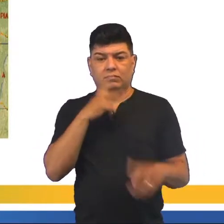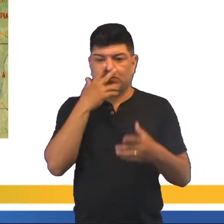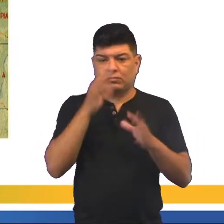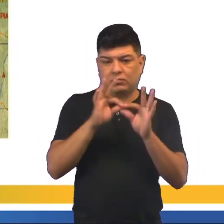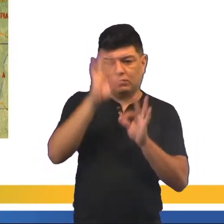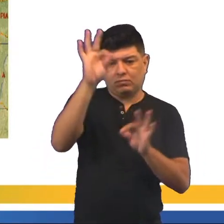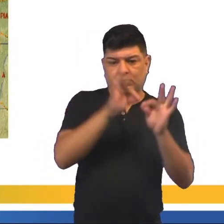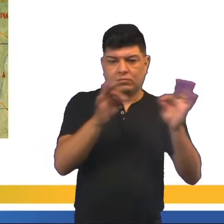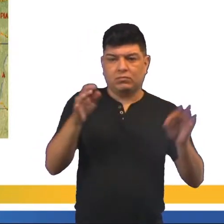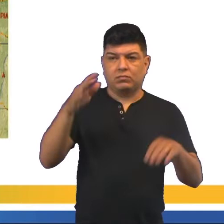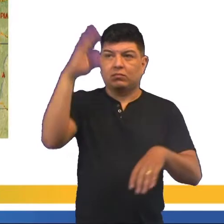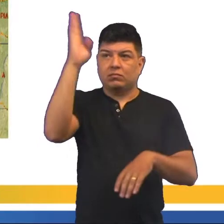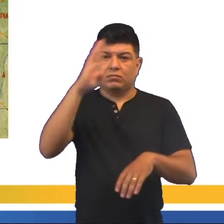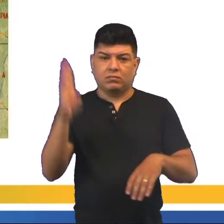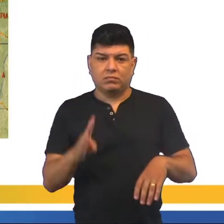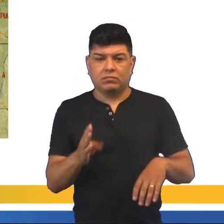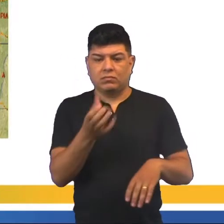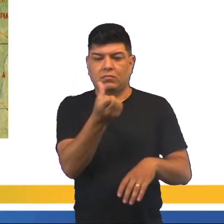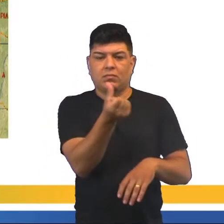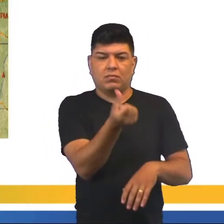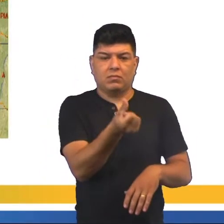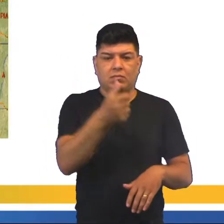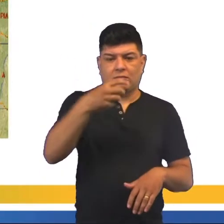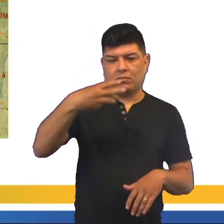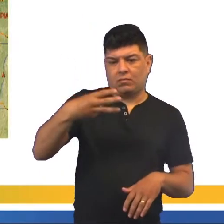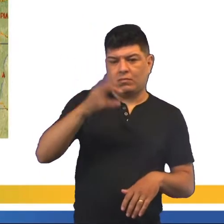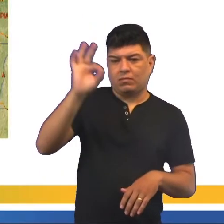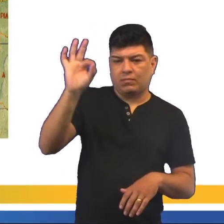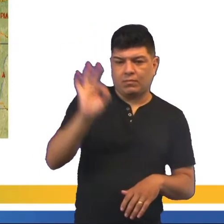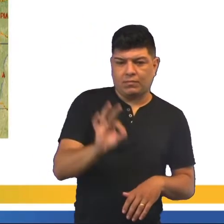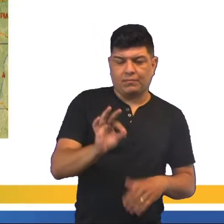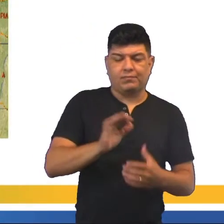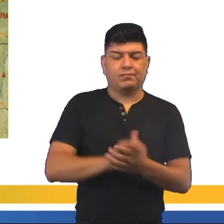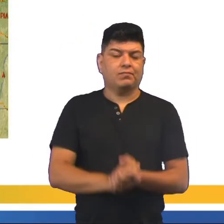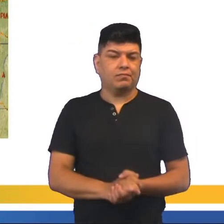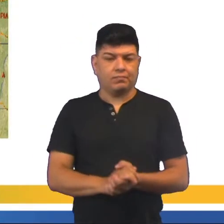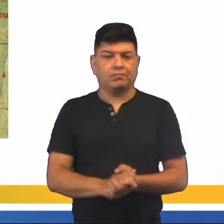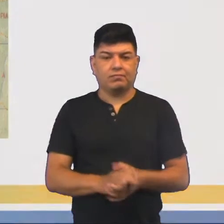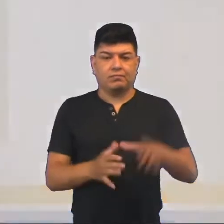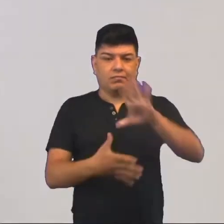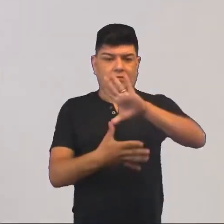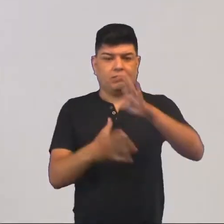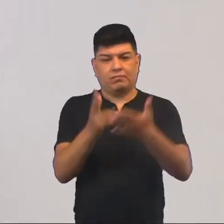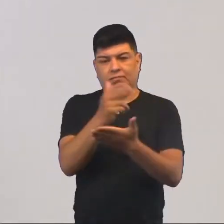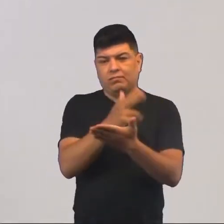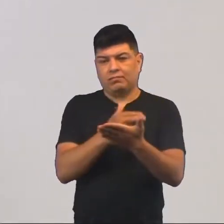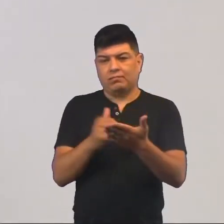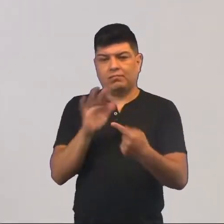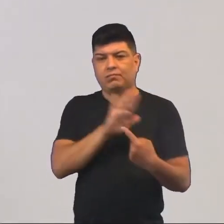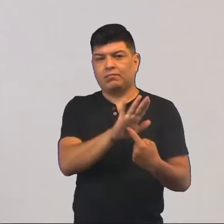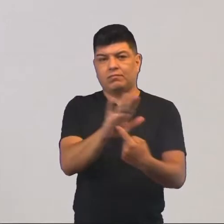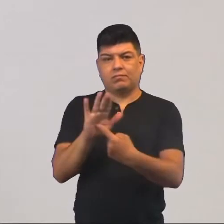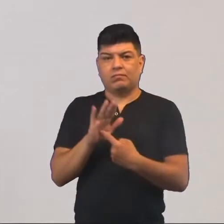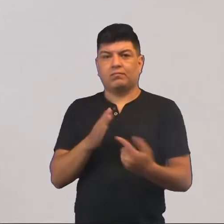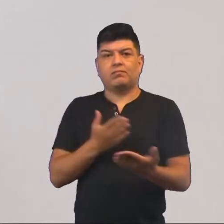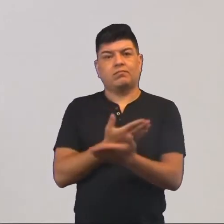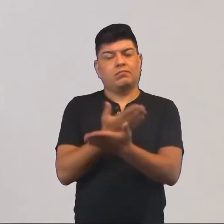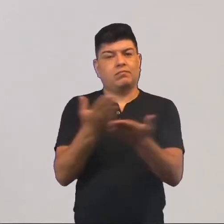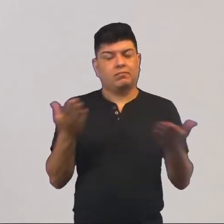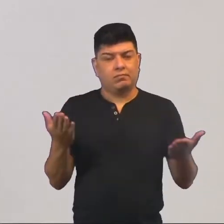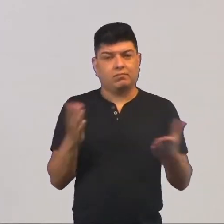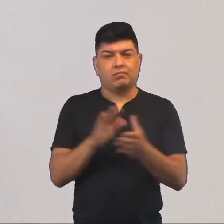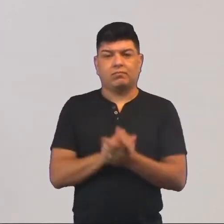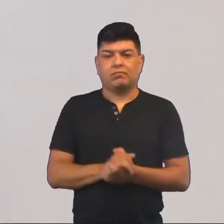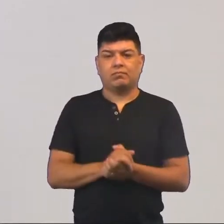estende pelo Brasil 63%. Então, esse mapa aqui é para demonstrar para vocês